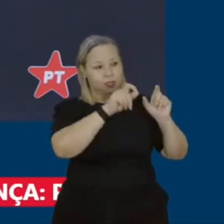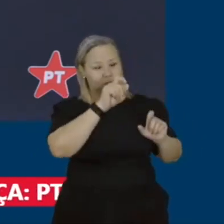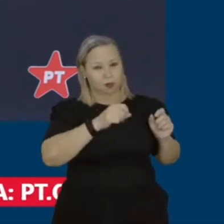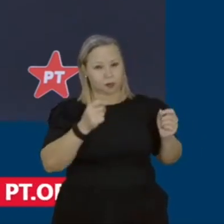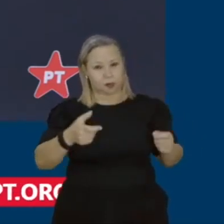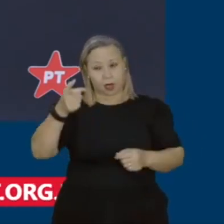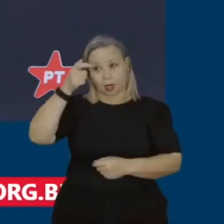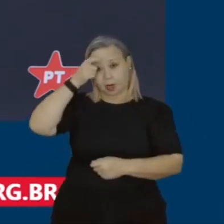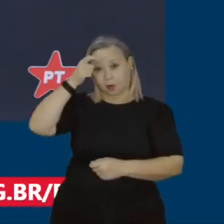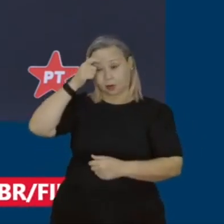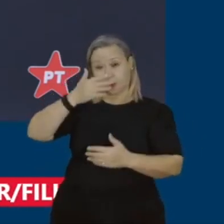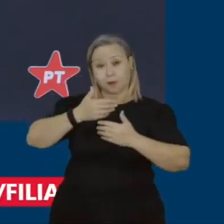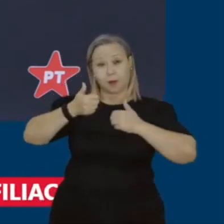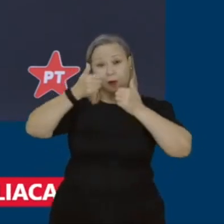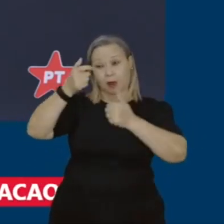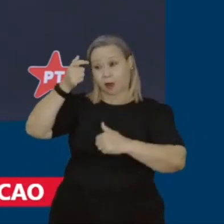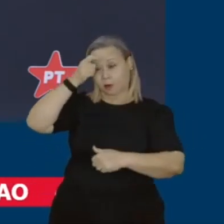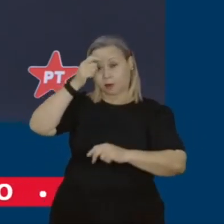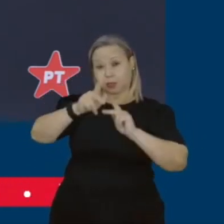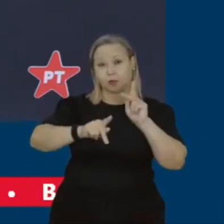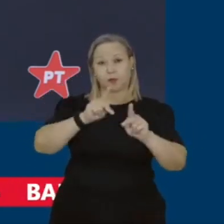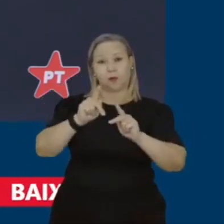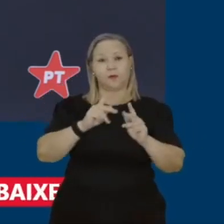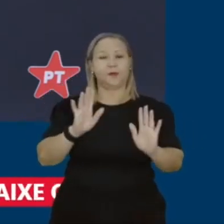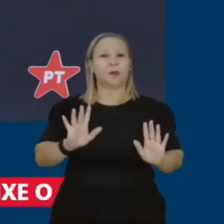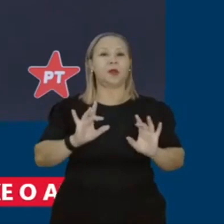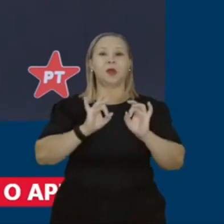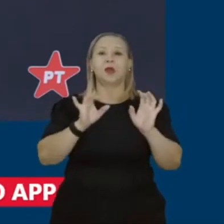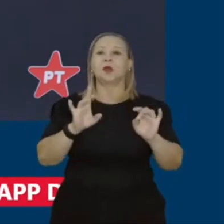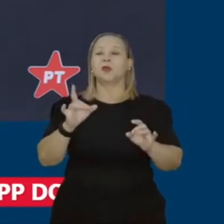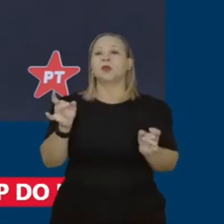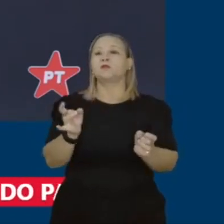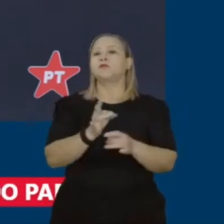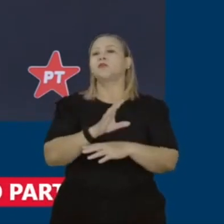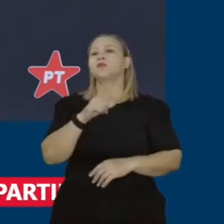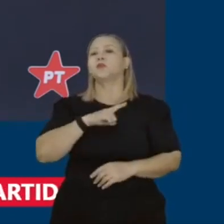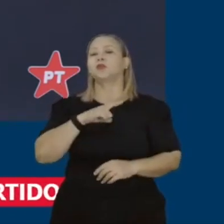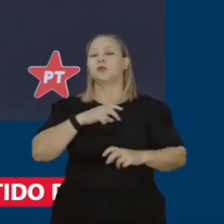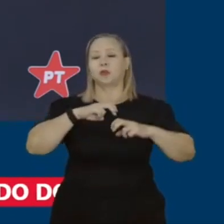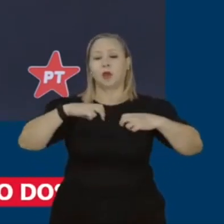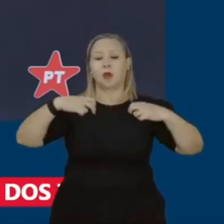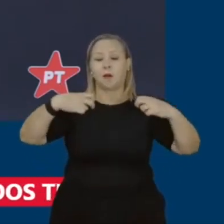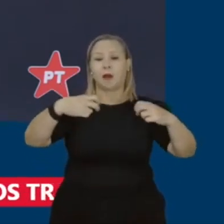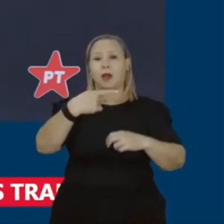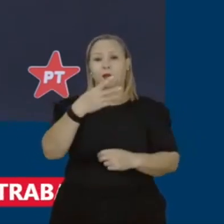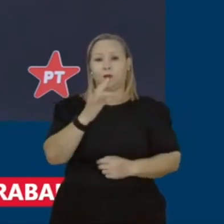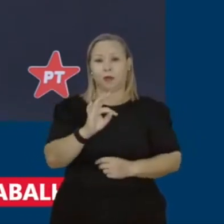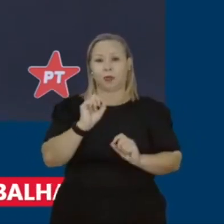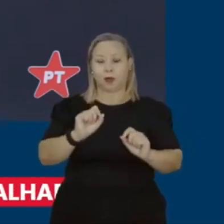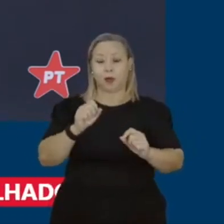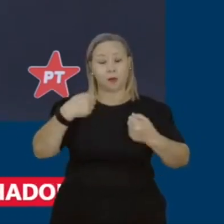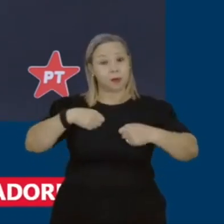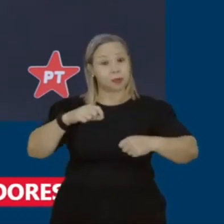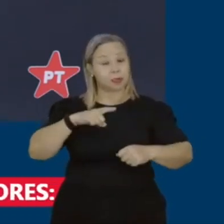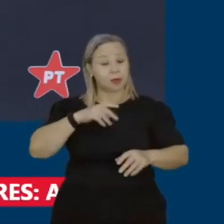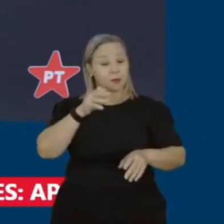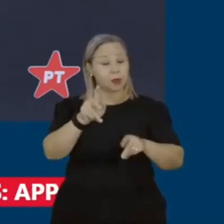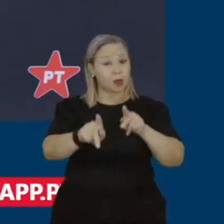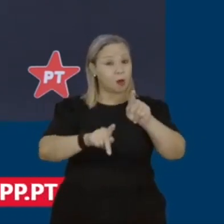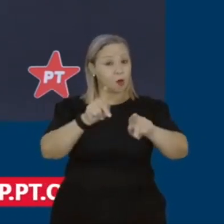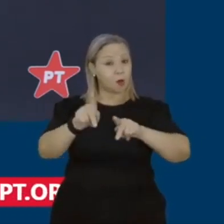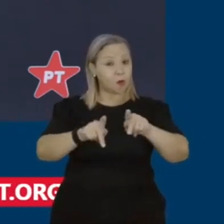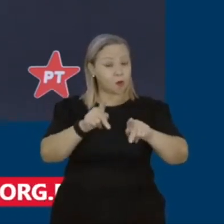consciência popular, porque não vai bastar só ter uma bancada afinada. Nós precisamos ter o povo afinado com